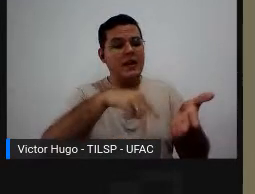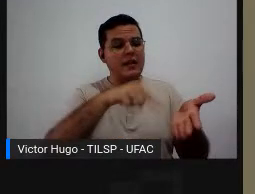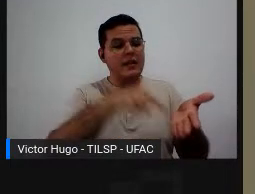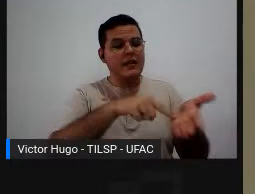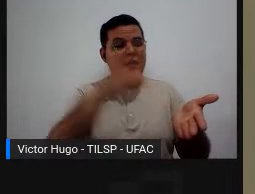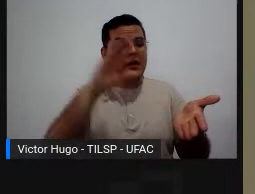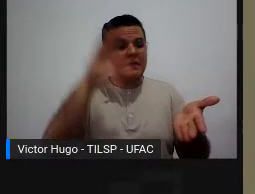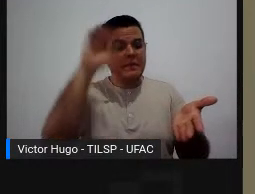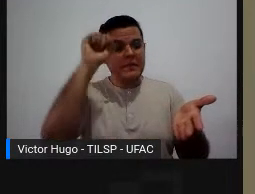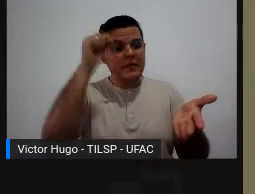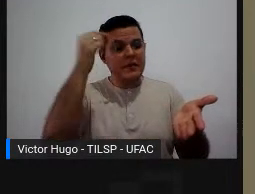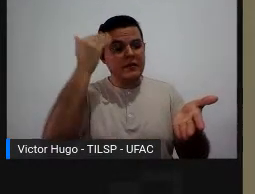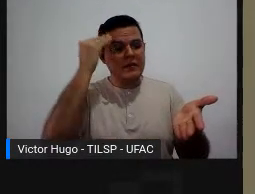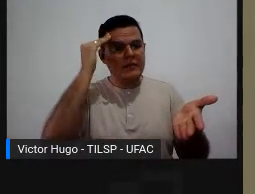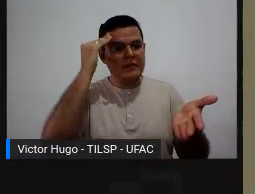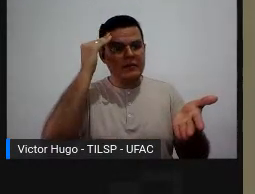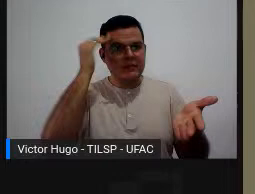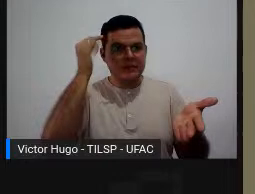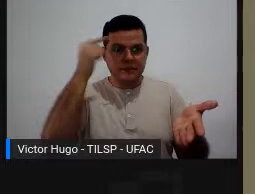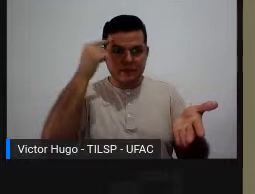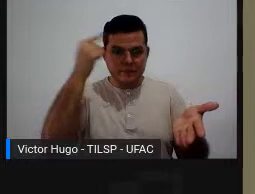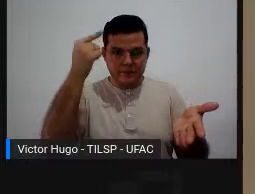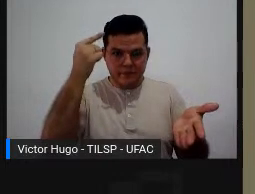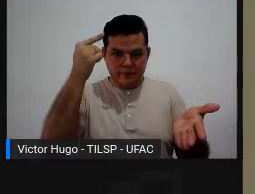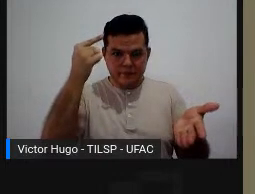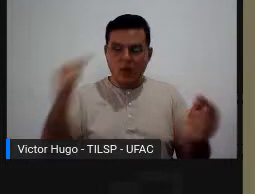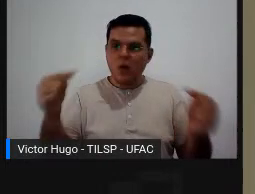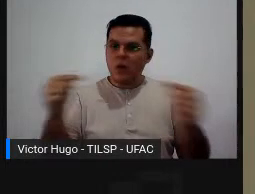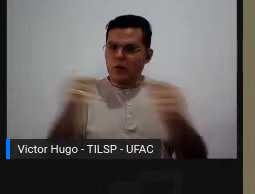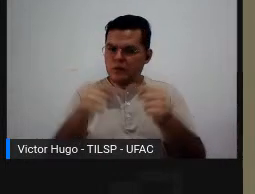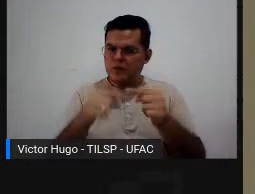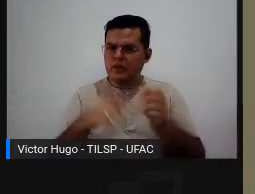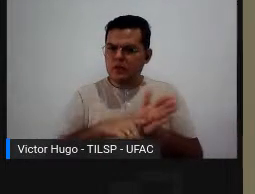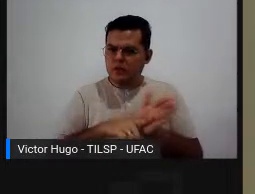com os estudos aqui das décadas de 70 e 80.